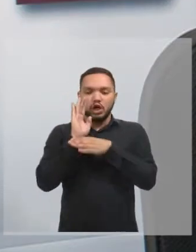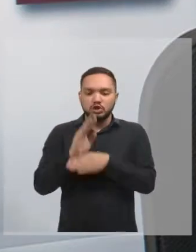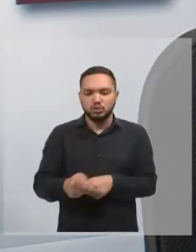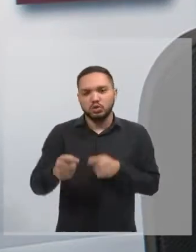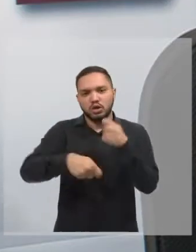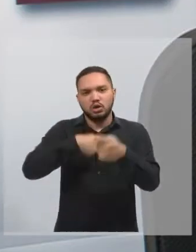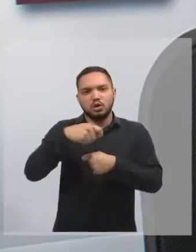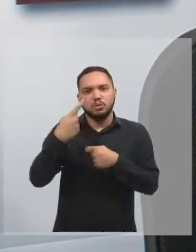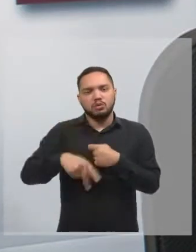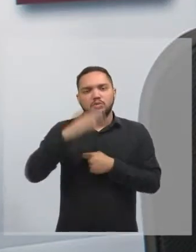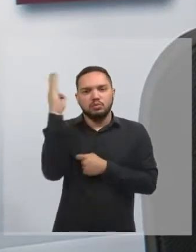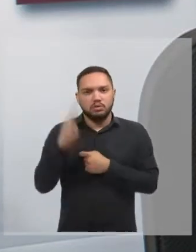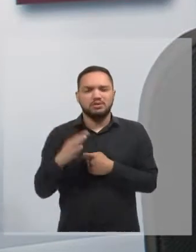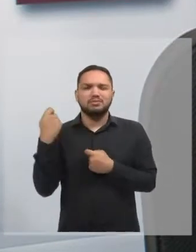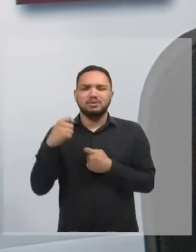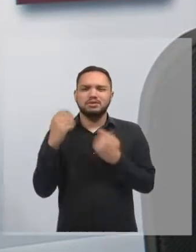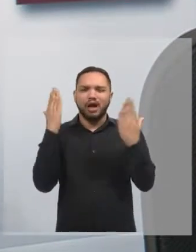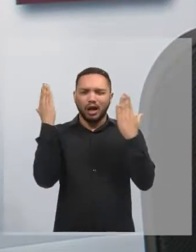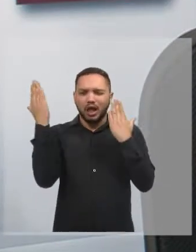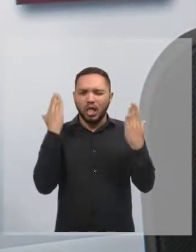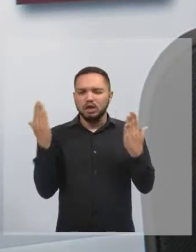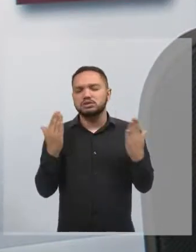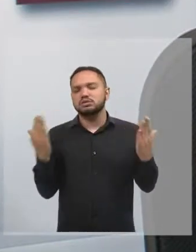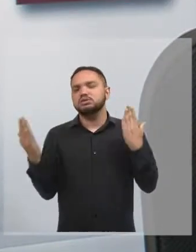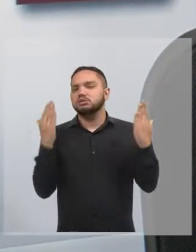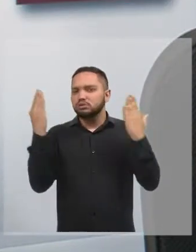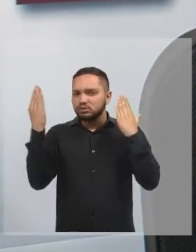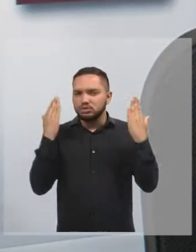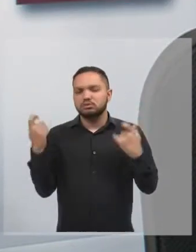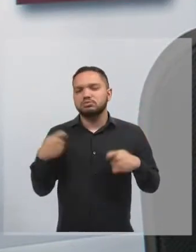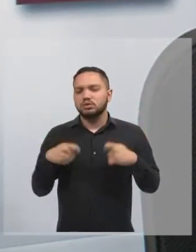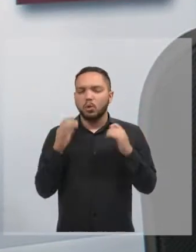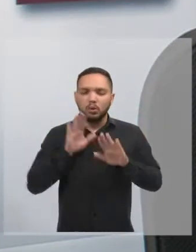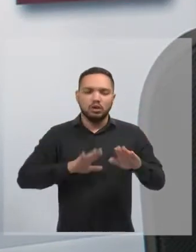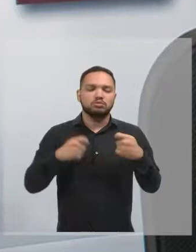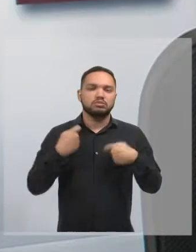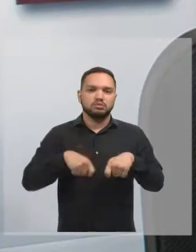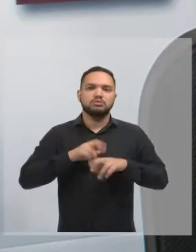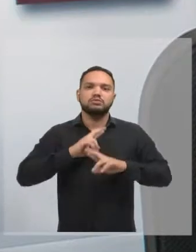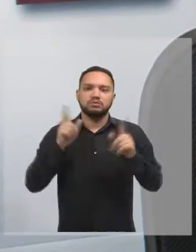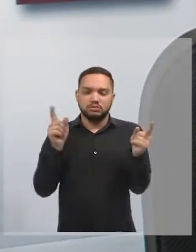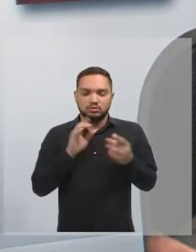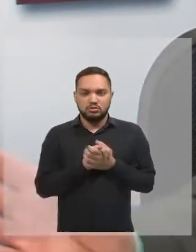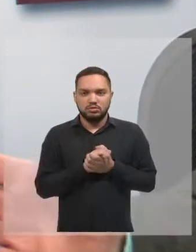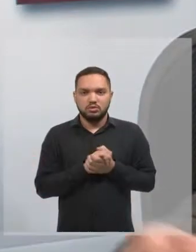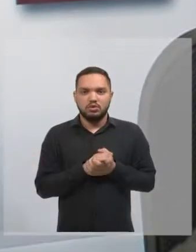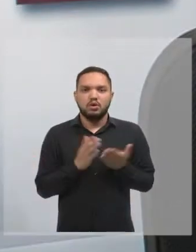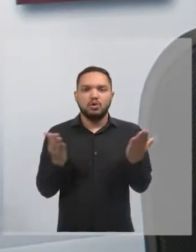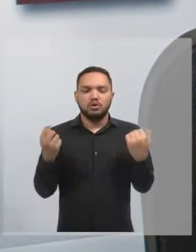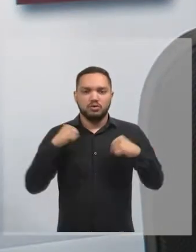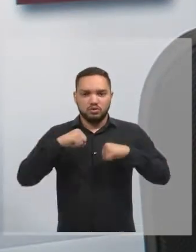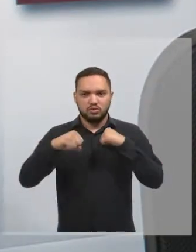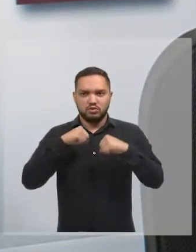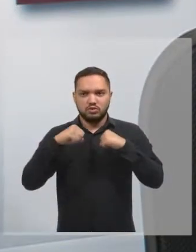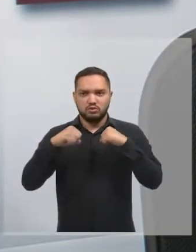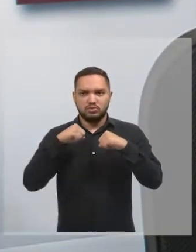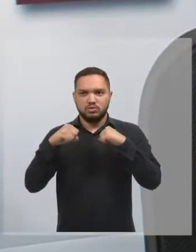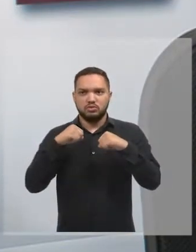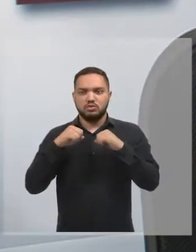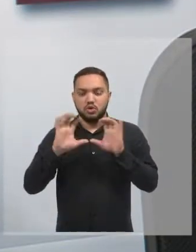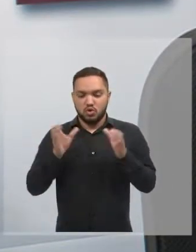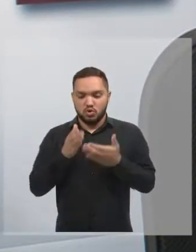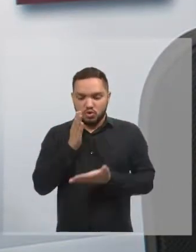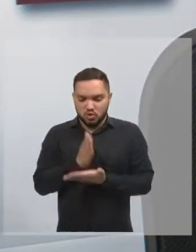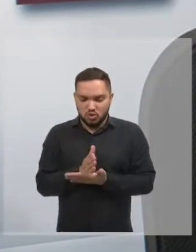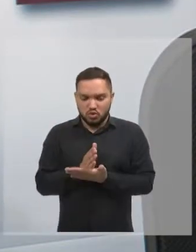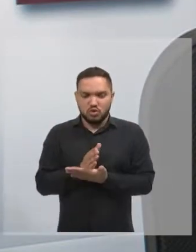do Brasil, que precisa ser analisado com outros olhos. Tá certo? Por exemplo, a discussão hoje do Centrão de acabar